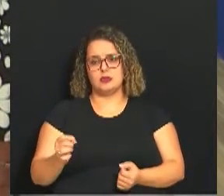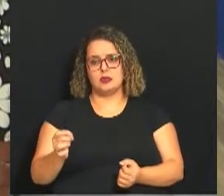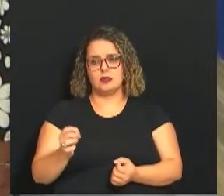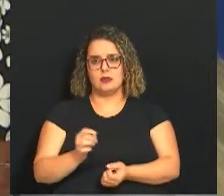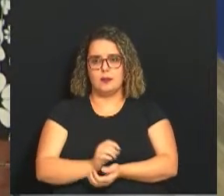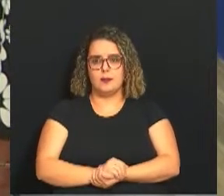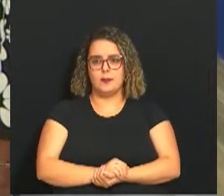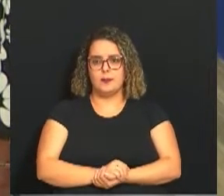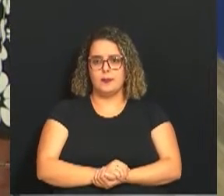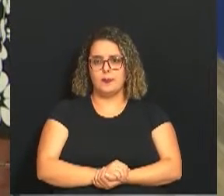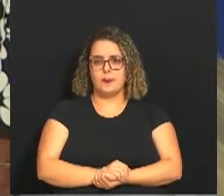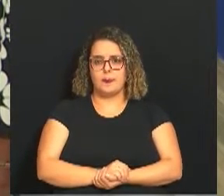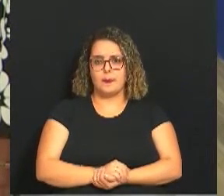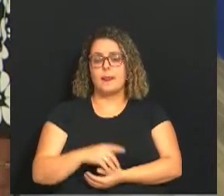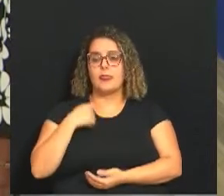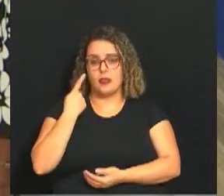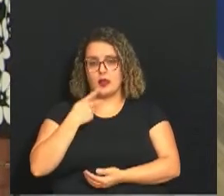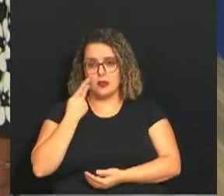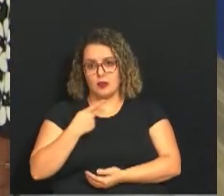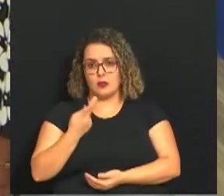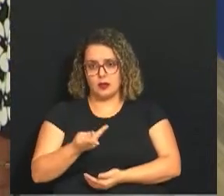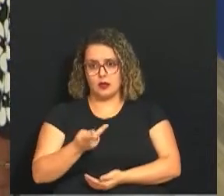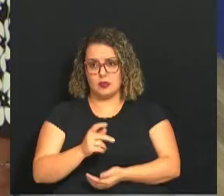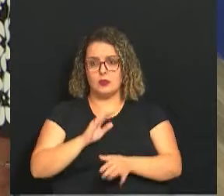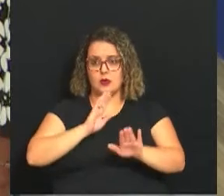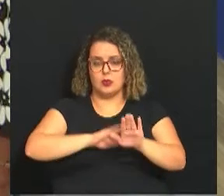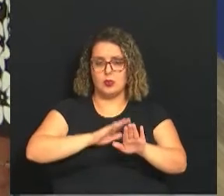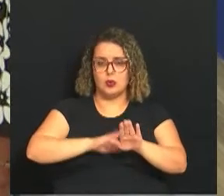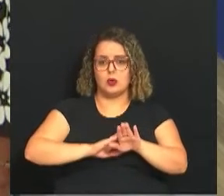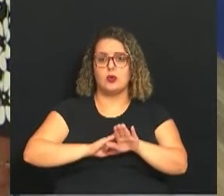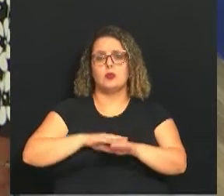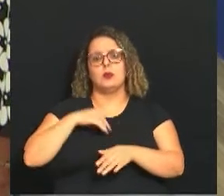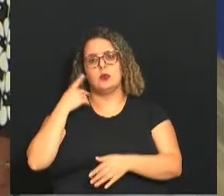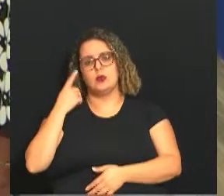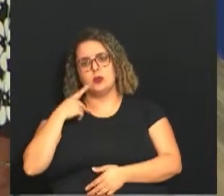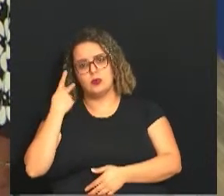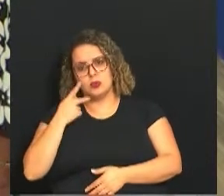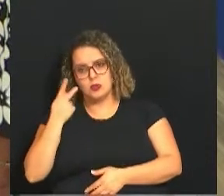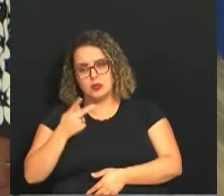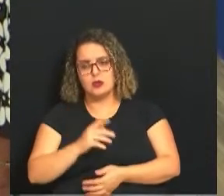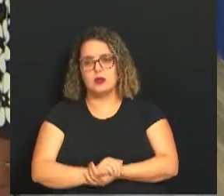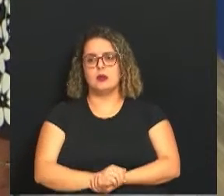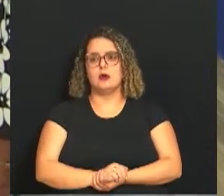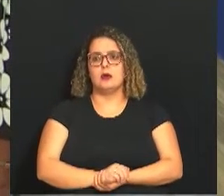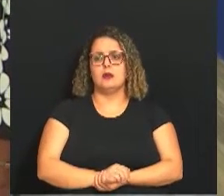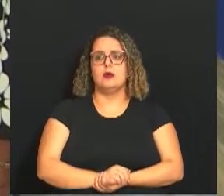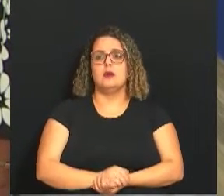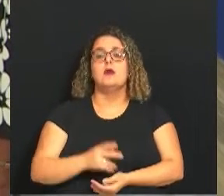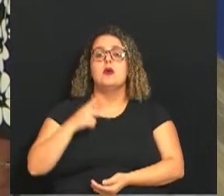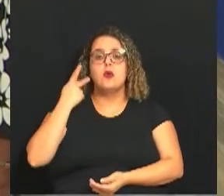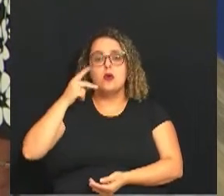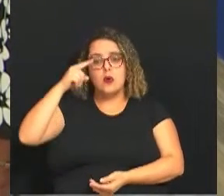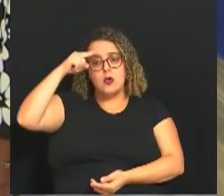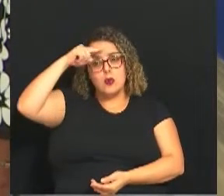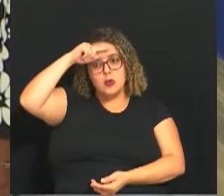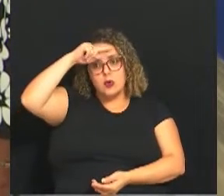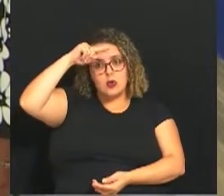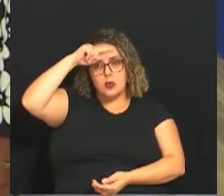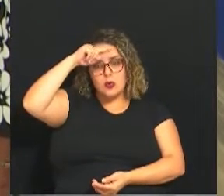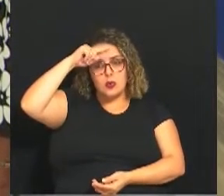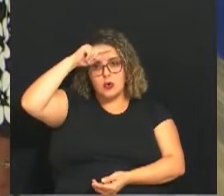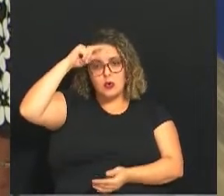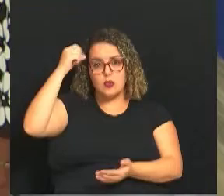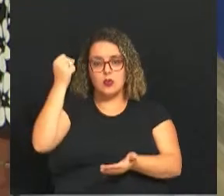Mirna, e a gente continua falando aqui sobre a ação dos parlamentares, agora com o vereador Otto Alejandro, que protocolou